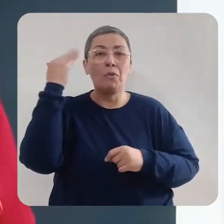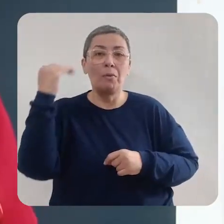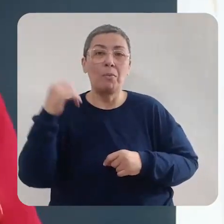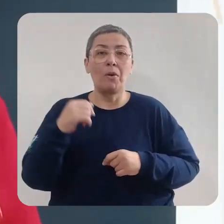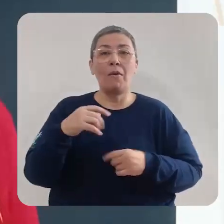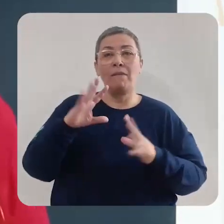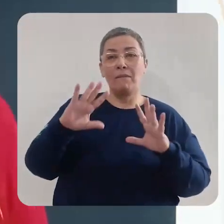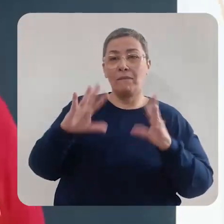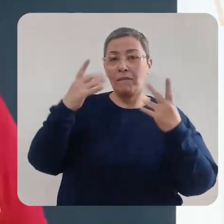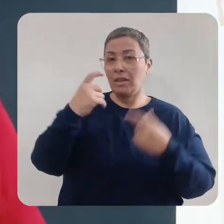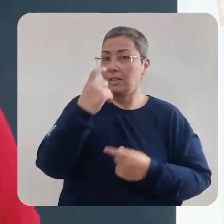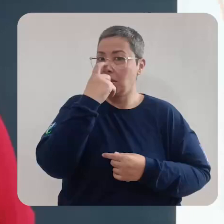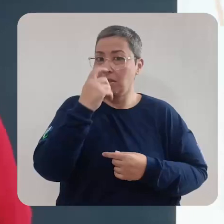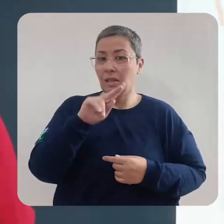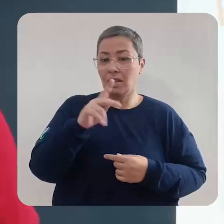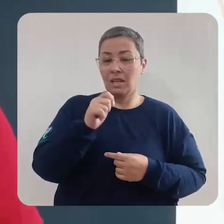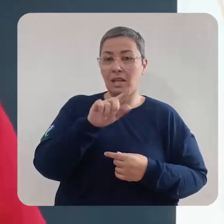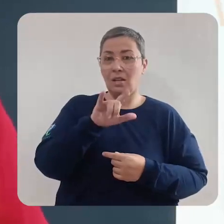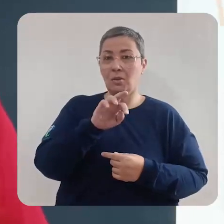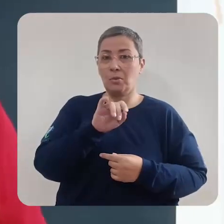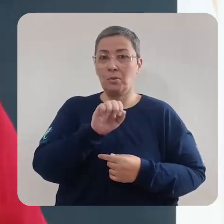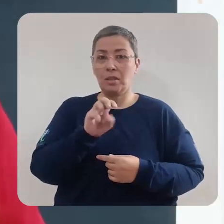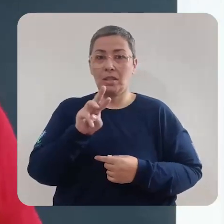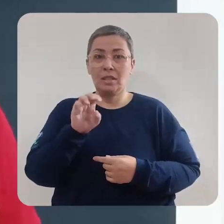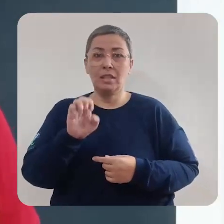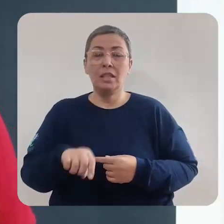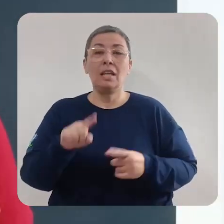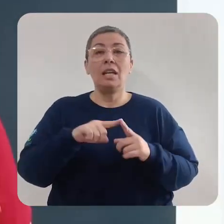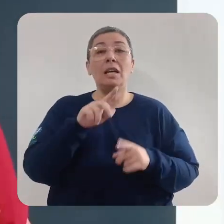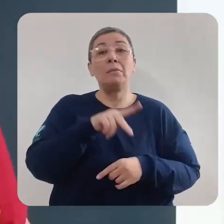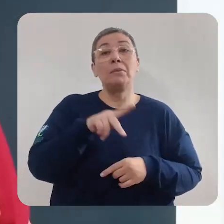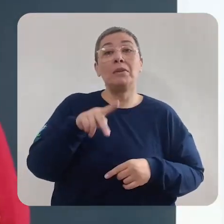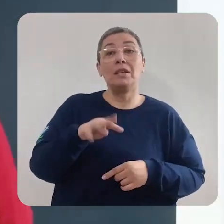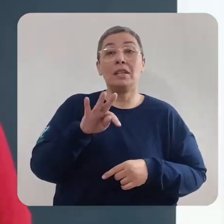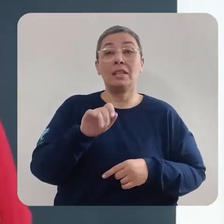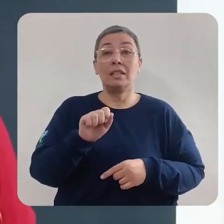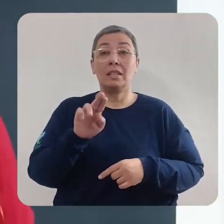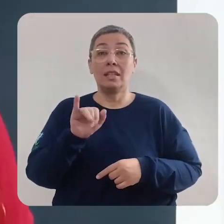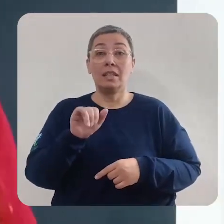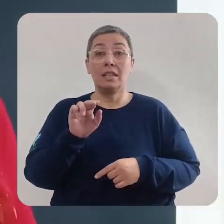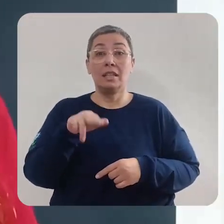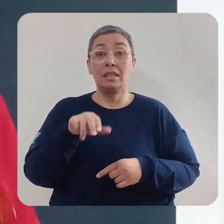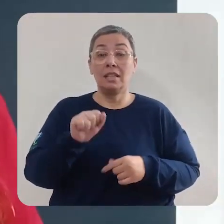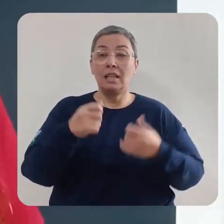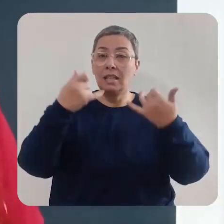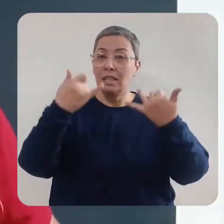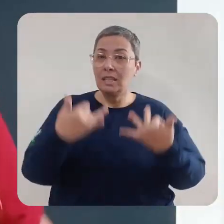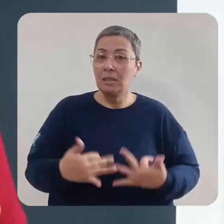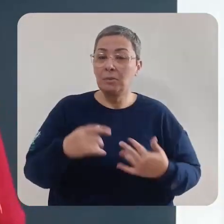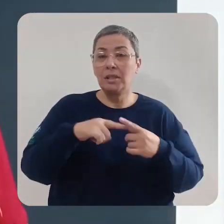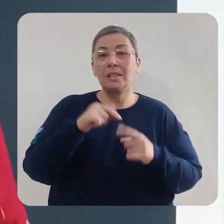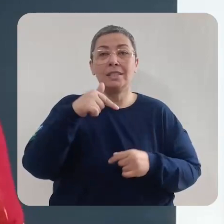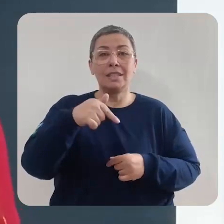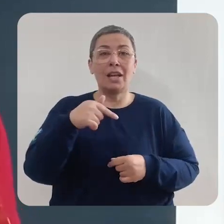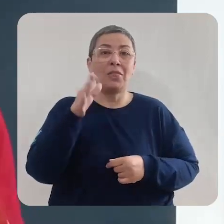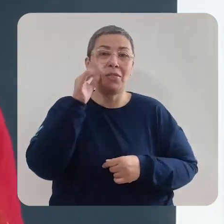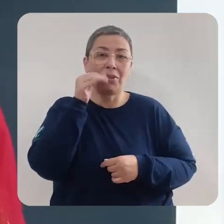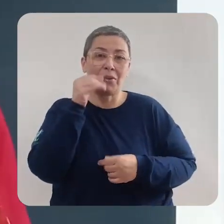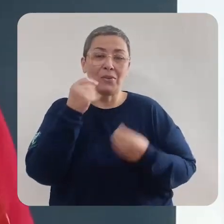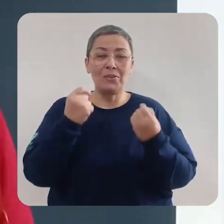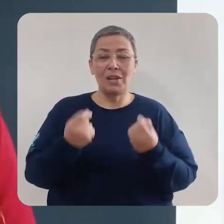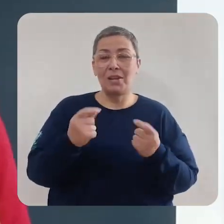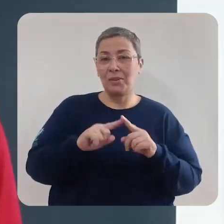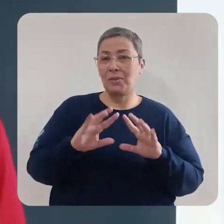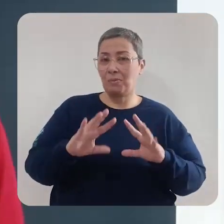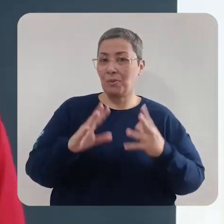o famoso Halloween. A teacher Tainan Souza gravou pra gente um vídeo também falando de 7